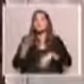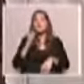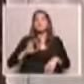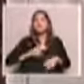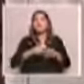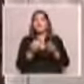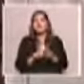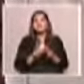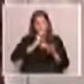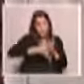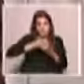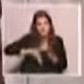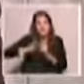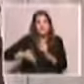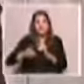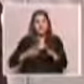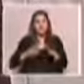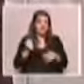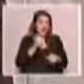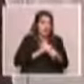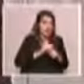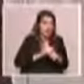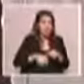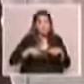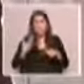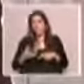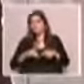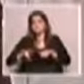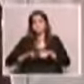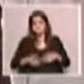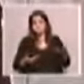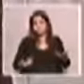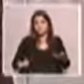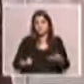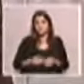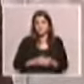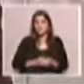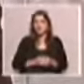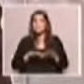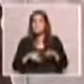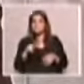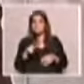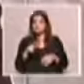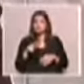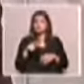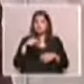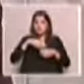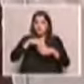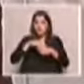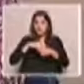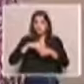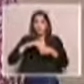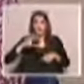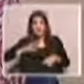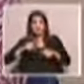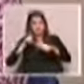conveniência, fatiados e fundidos. E, portanto, isso vai isso basicamente nesse... só tem o tem queijo e o leite. E